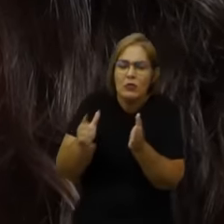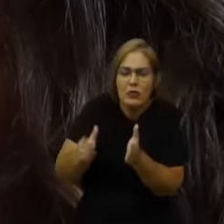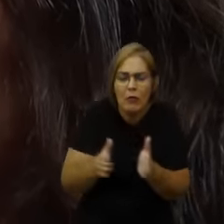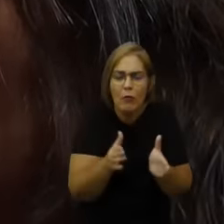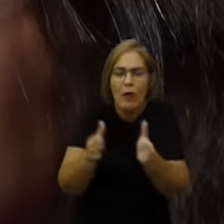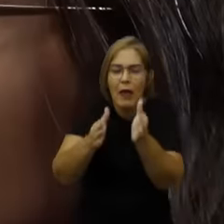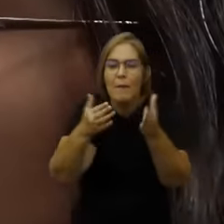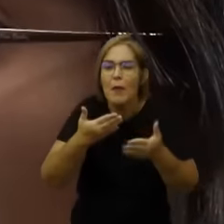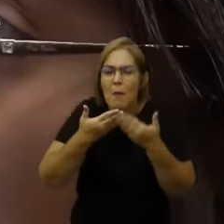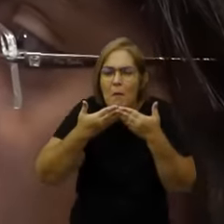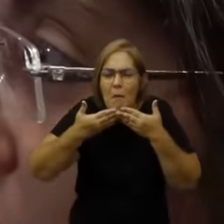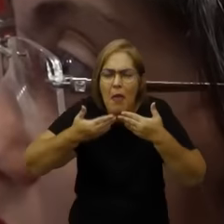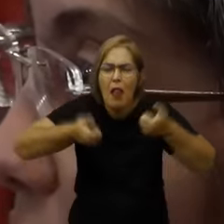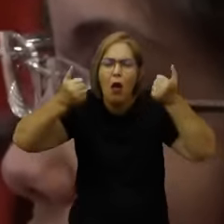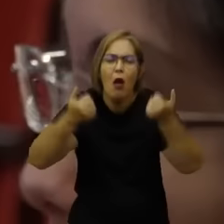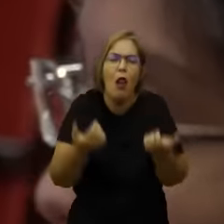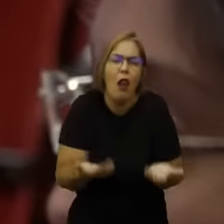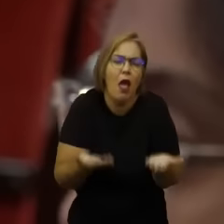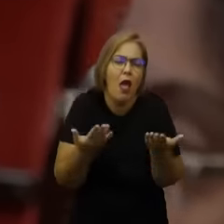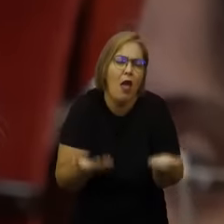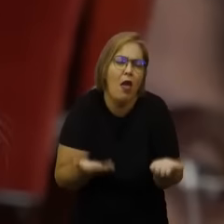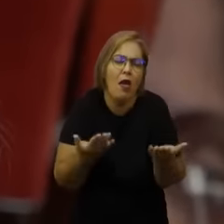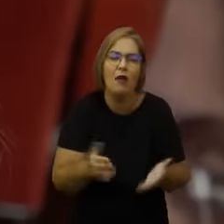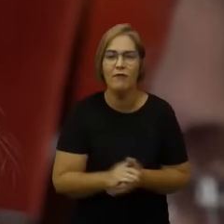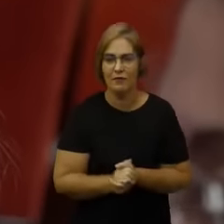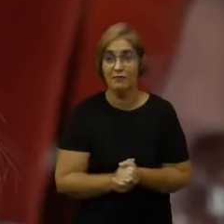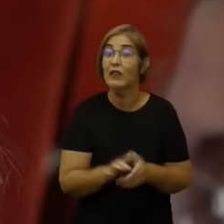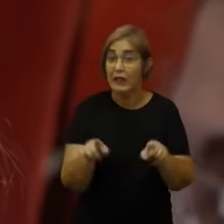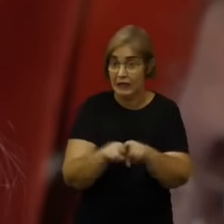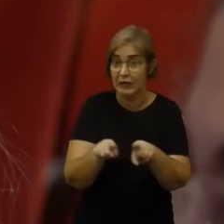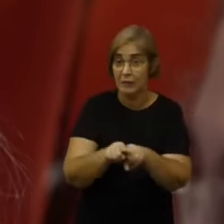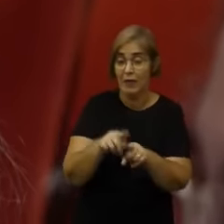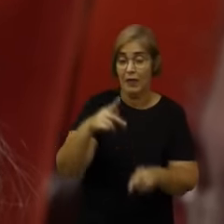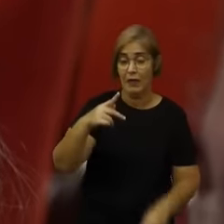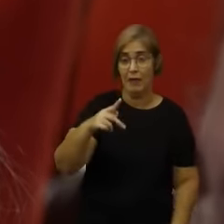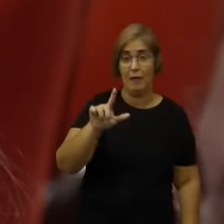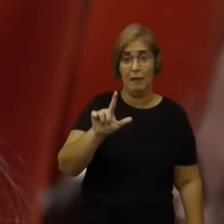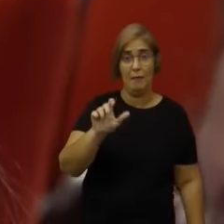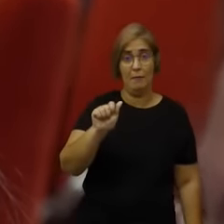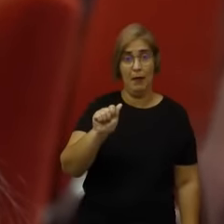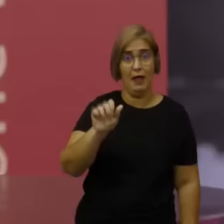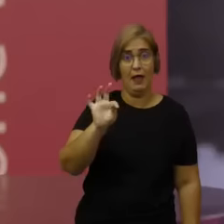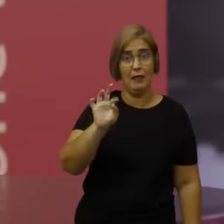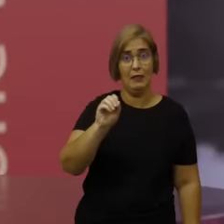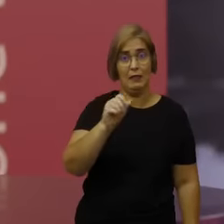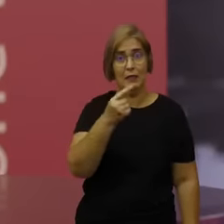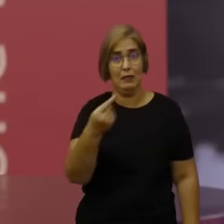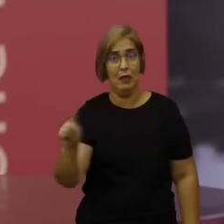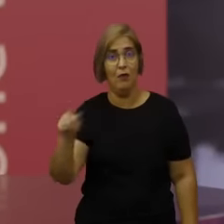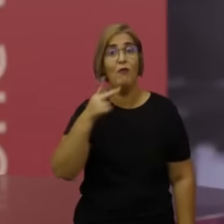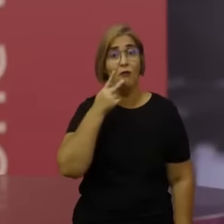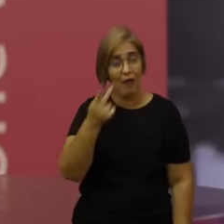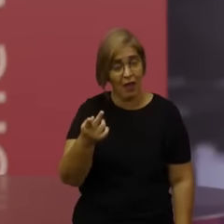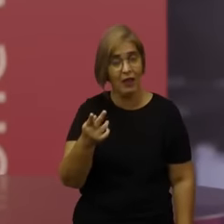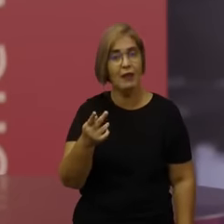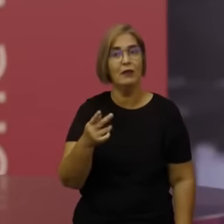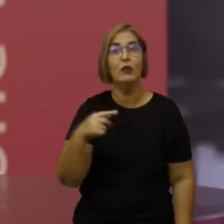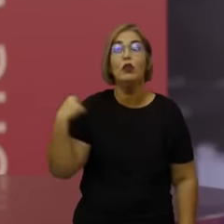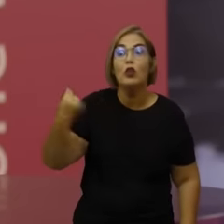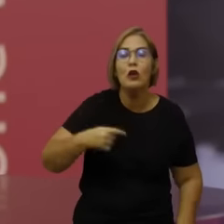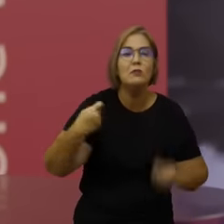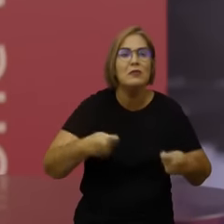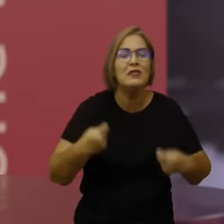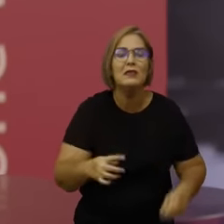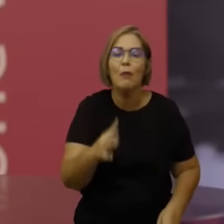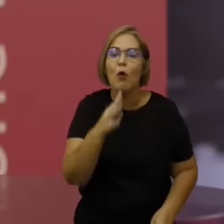Platão, a mesma coisa, né? Essa ideia de conhecer-se a si mesmo, cuidar de si mesmo ao longo da existência. Eh,